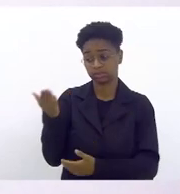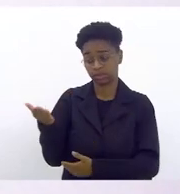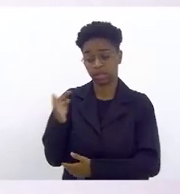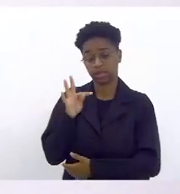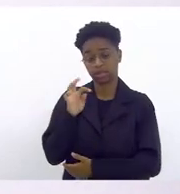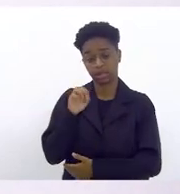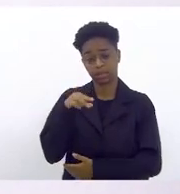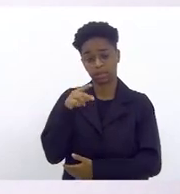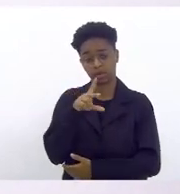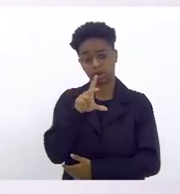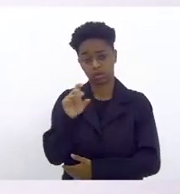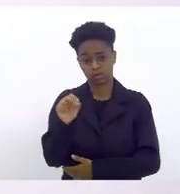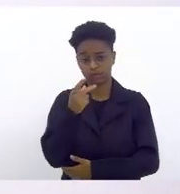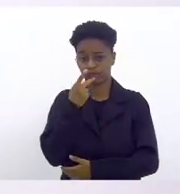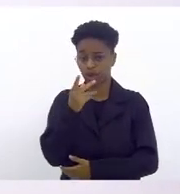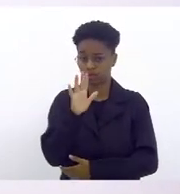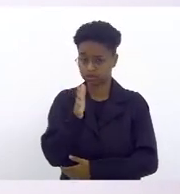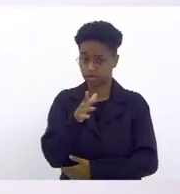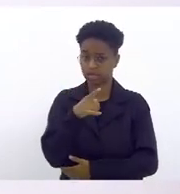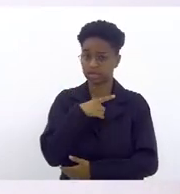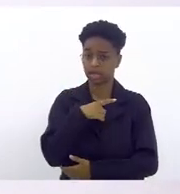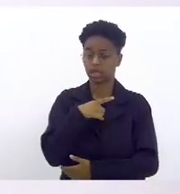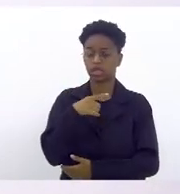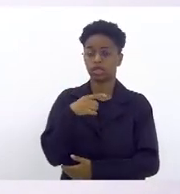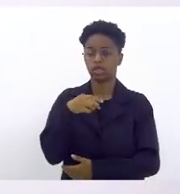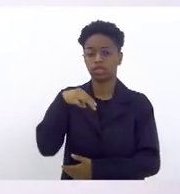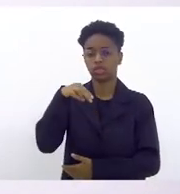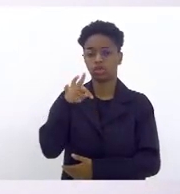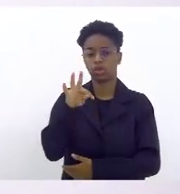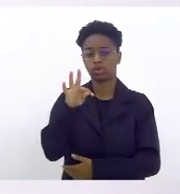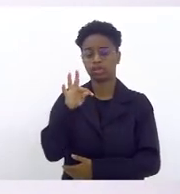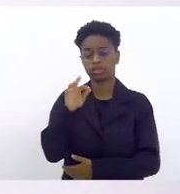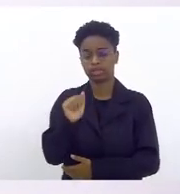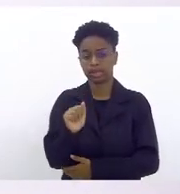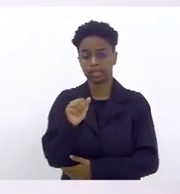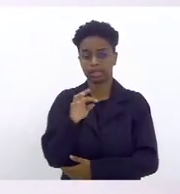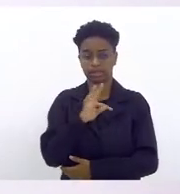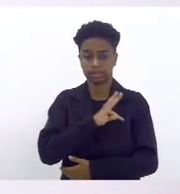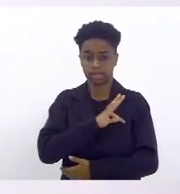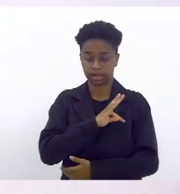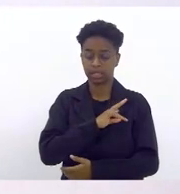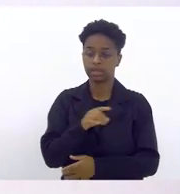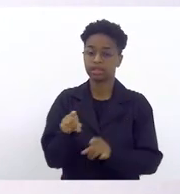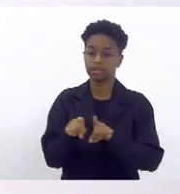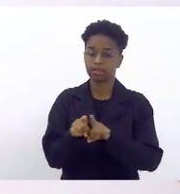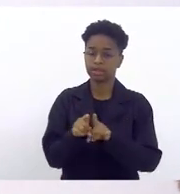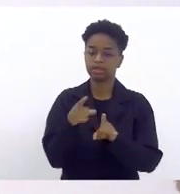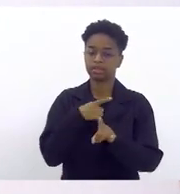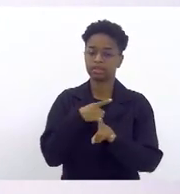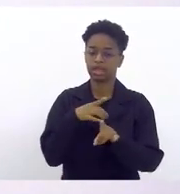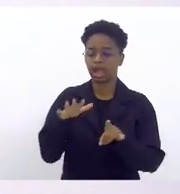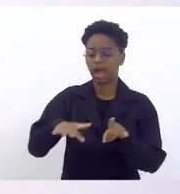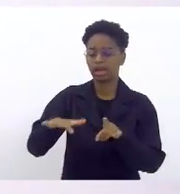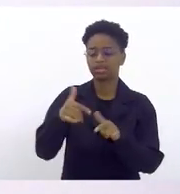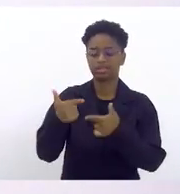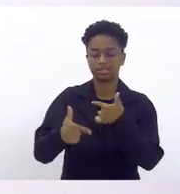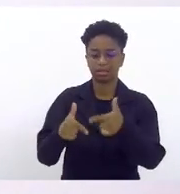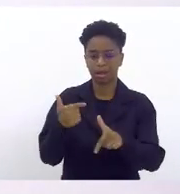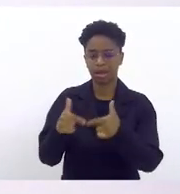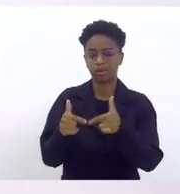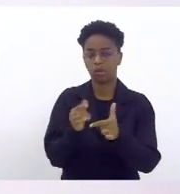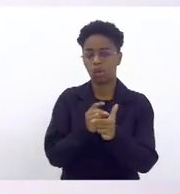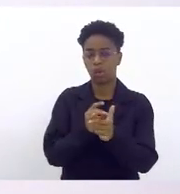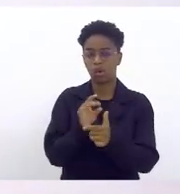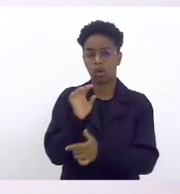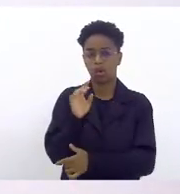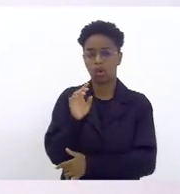tá a nota técnica e nós temos também um problema que a gente chamou de ambientes precisa